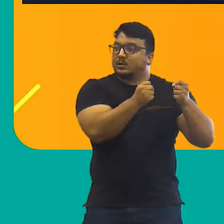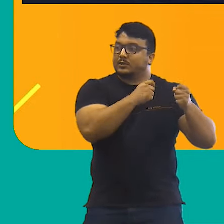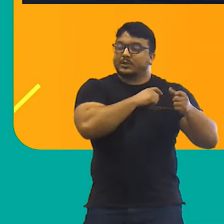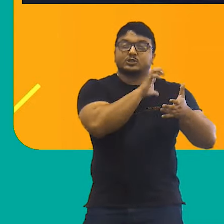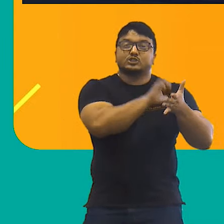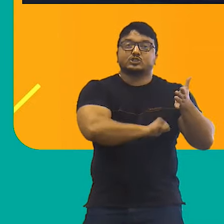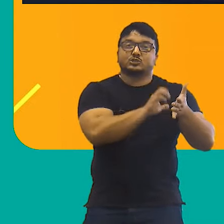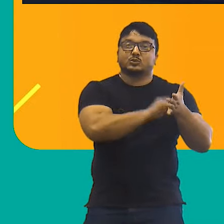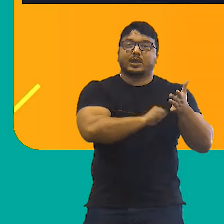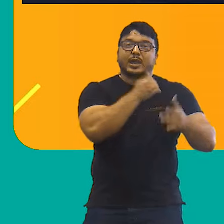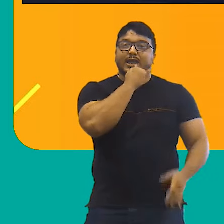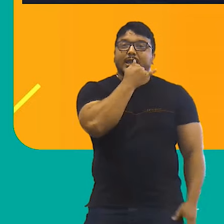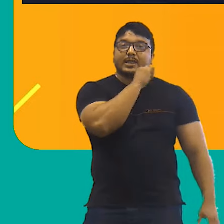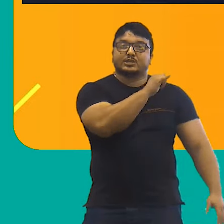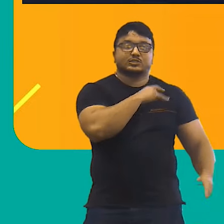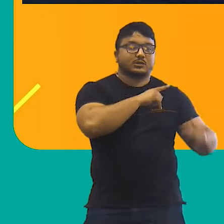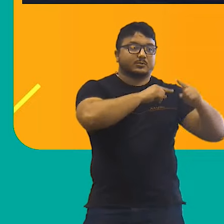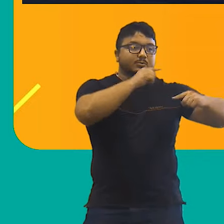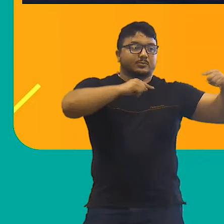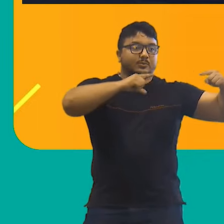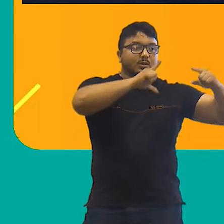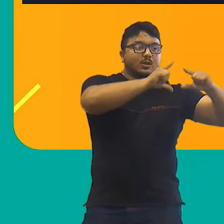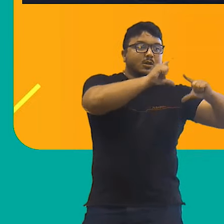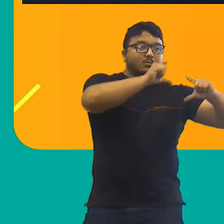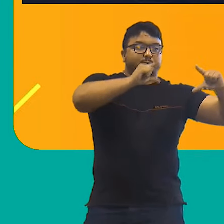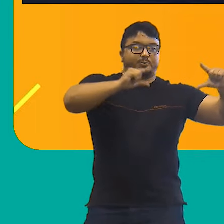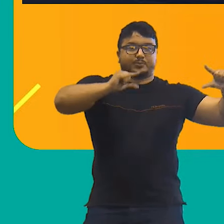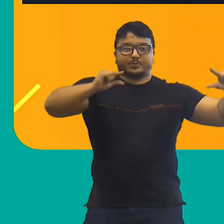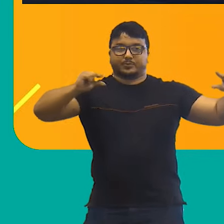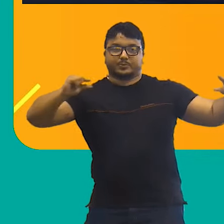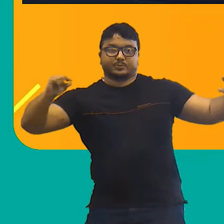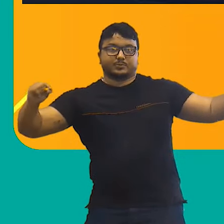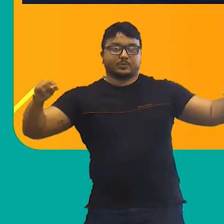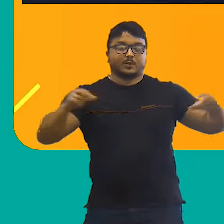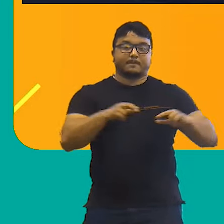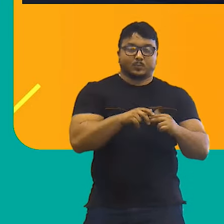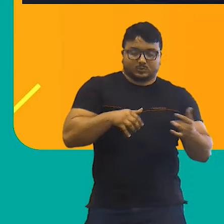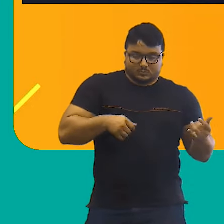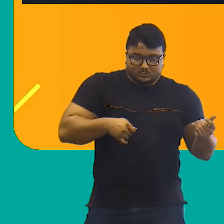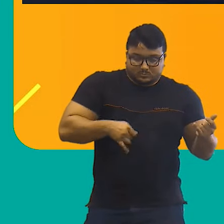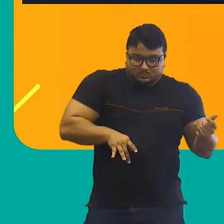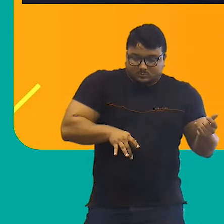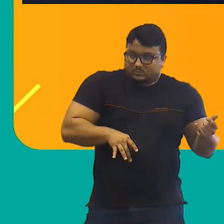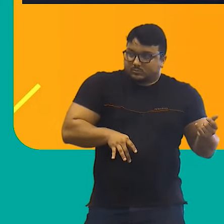tira energia da vibração. É por isso que quando você toca o violão,